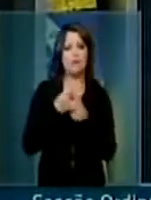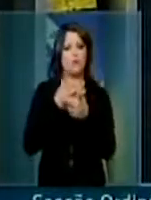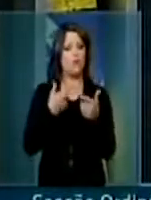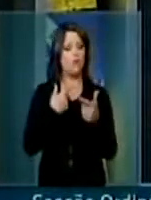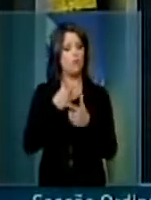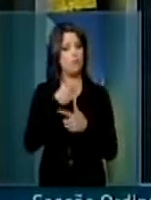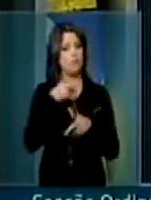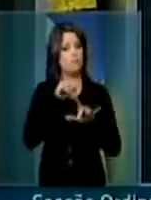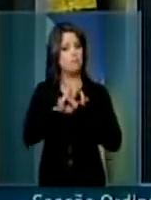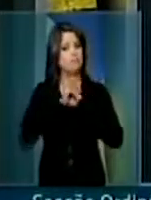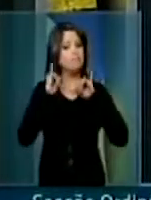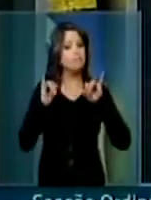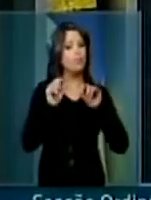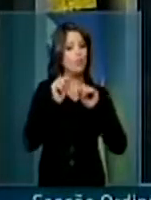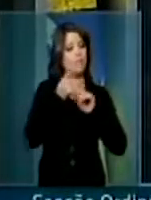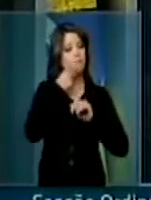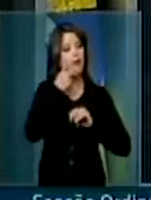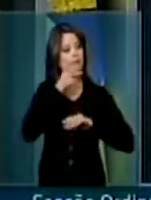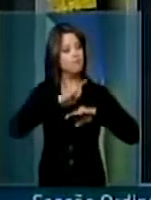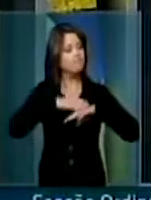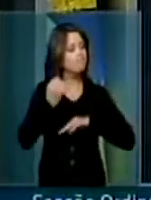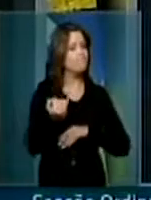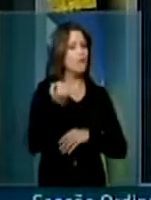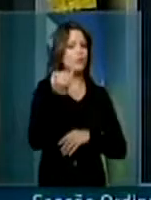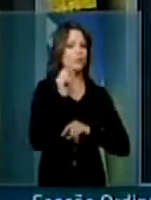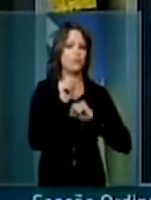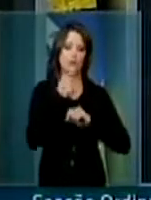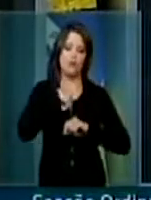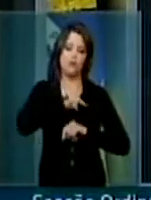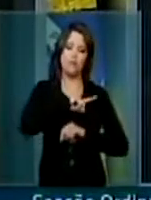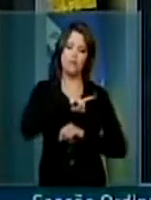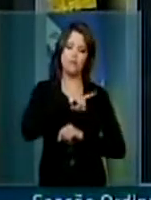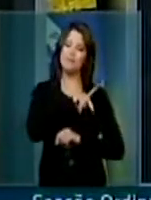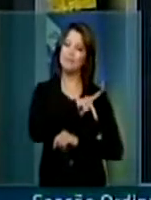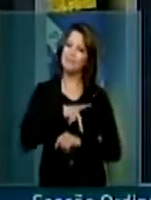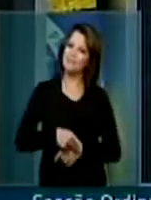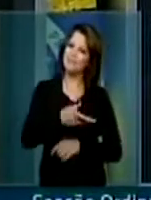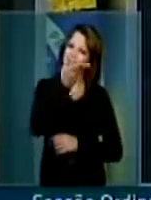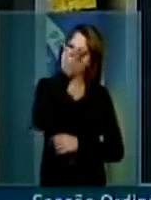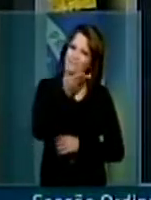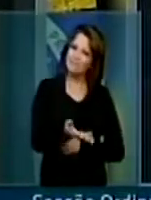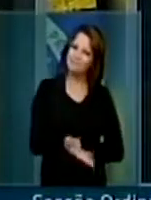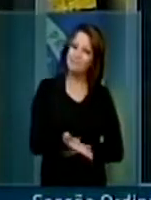não poderia deixar de destacar aqui, nossa presidente,